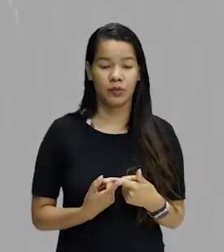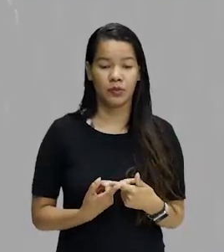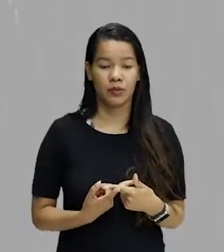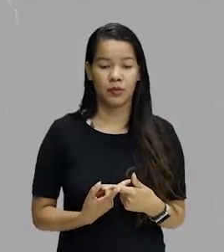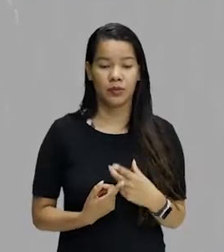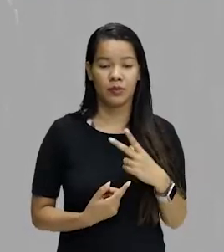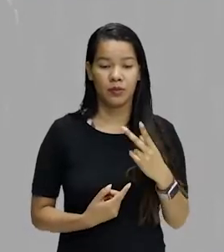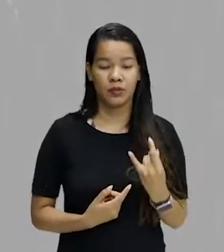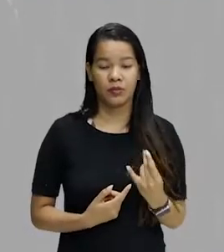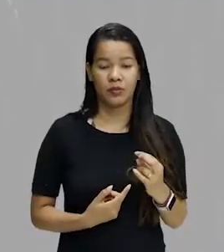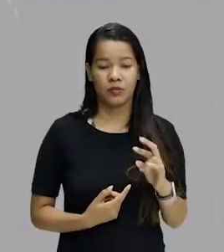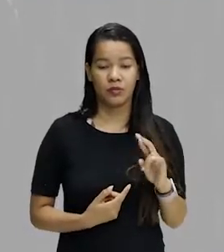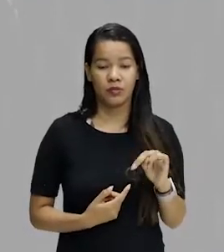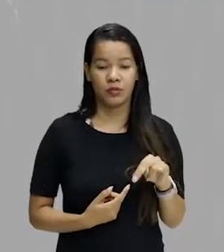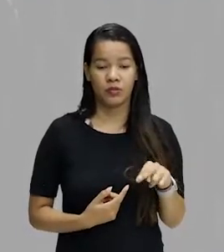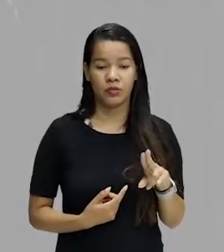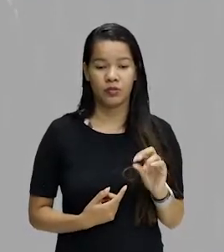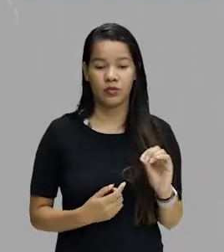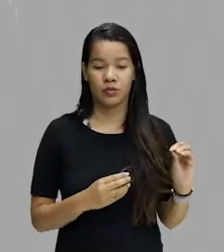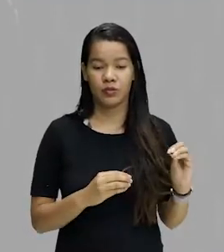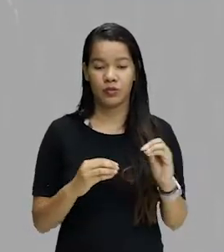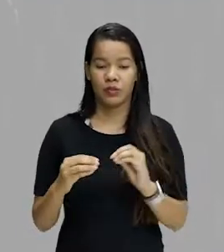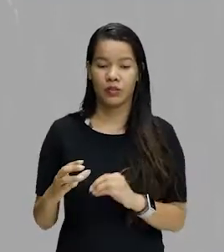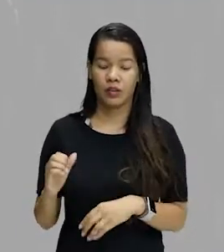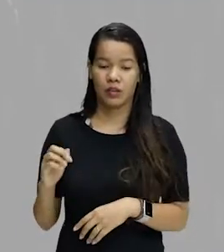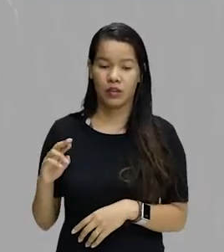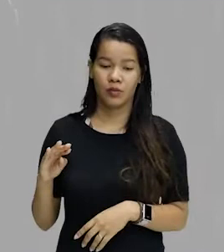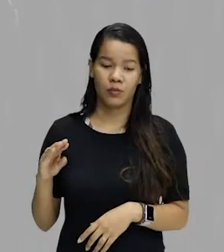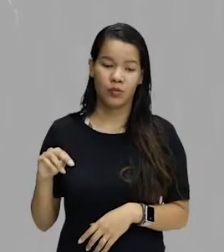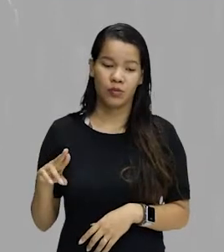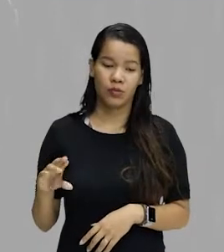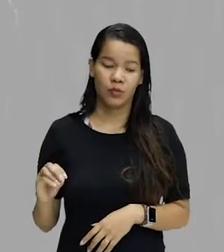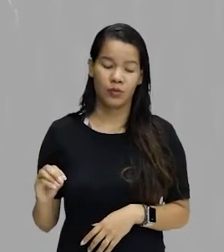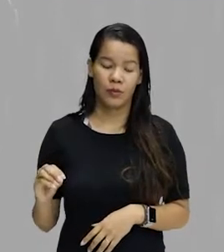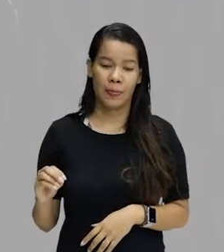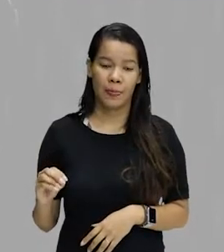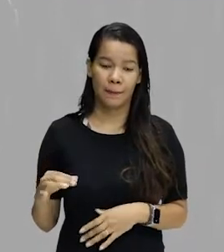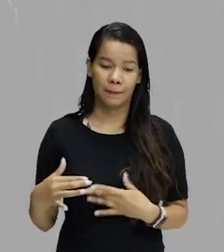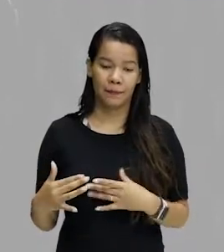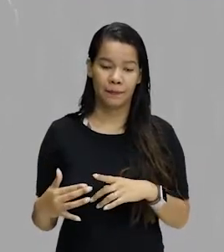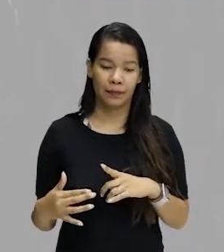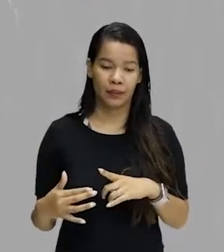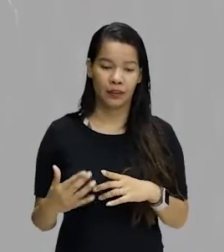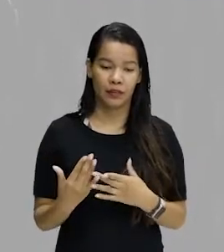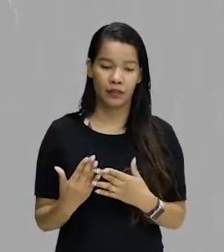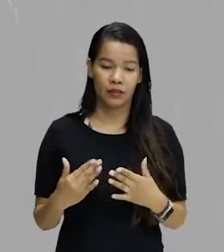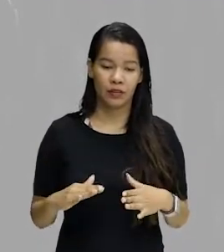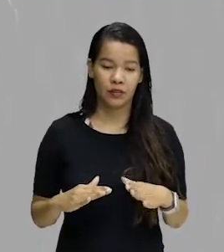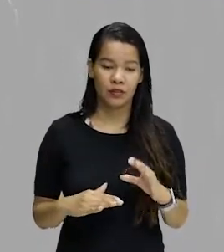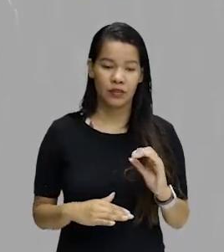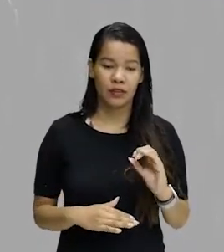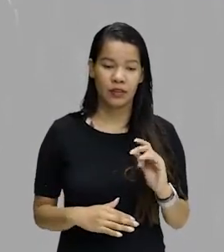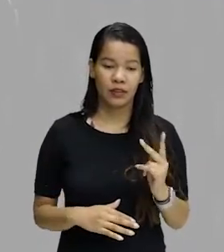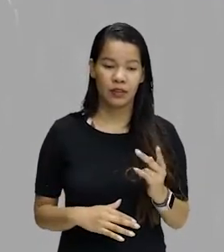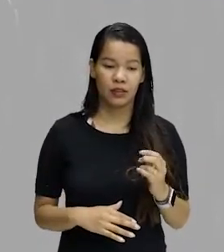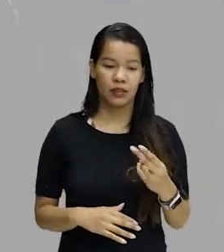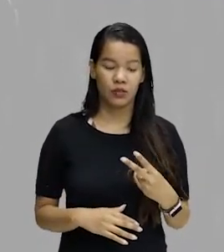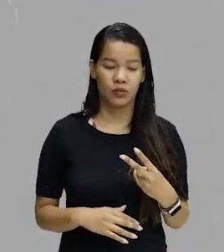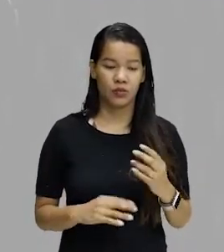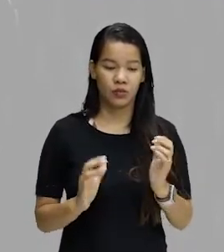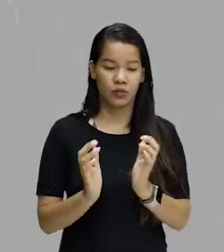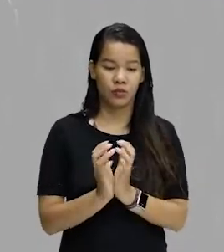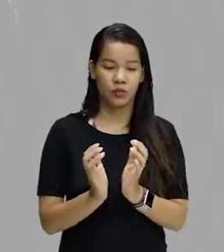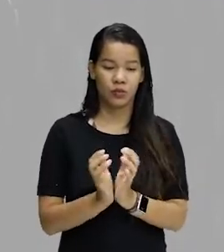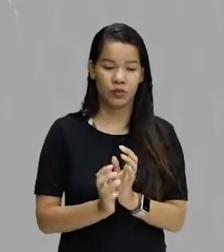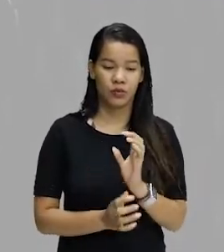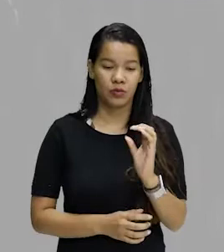o hidrogênio indo para o carbono mais hidrogenado. Então, eu vou ter aqui ao final o CH2. O grupo